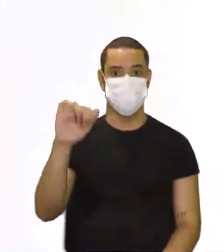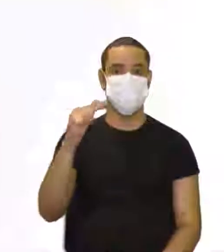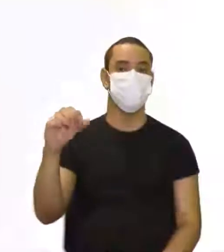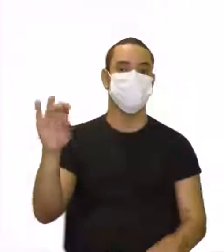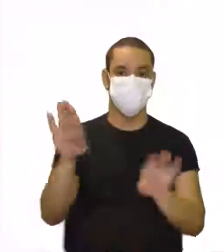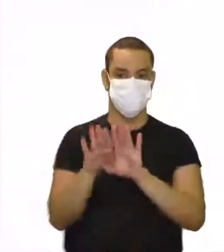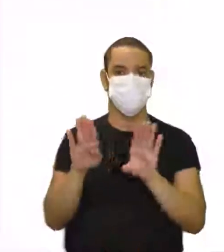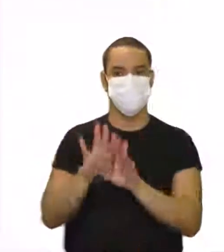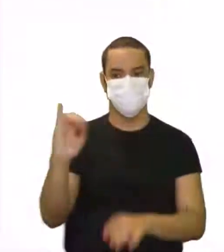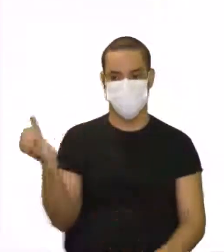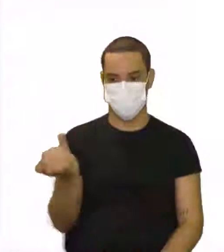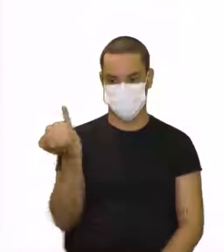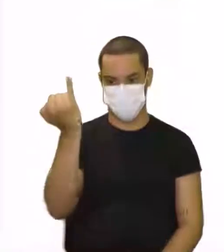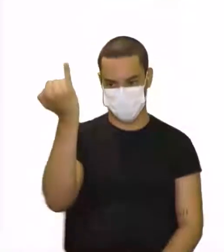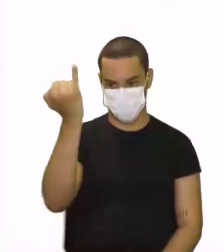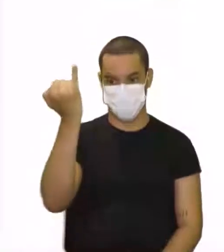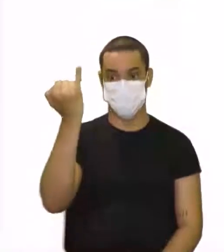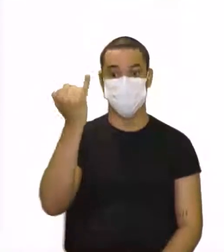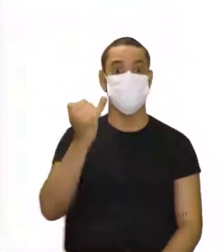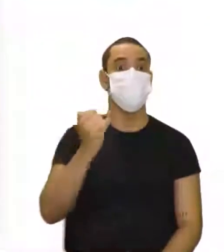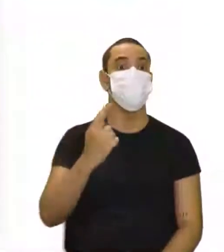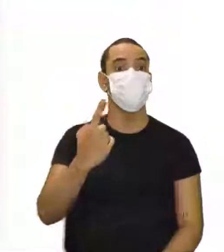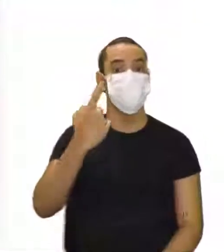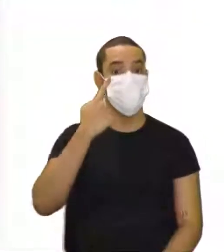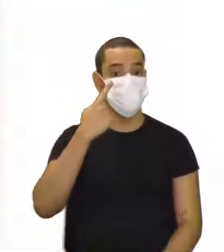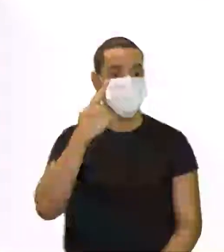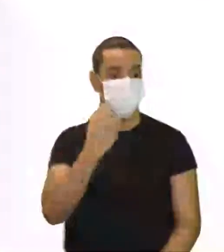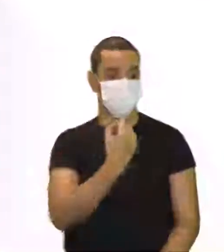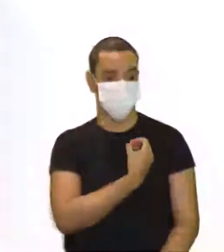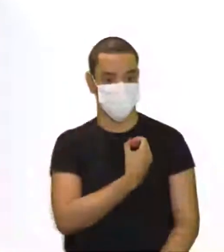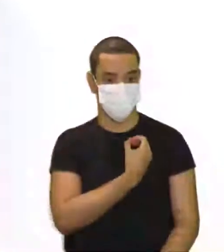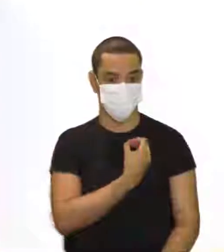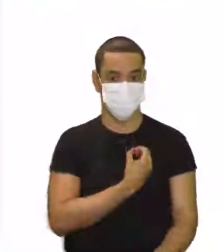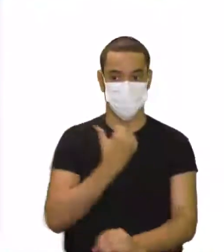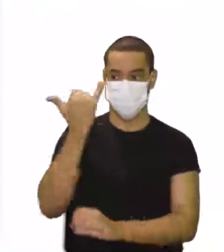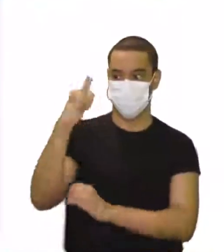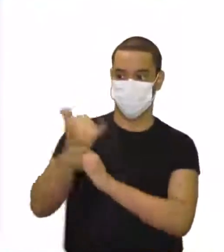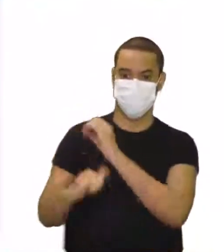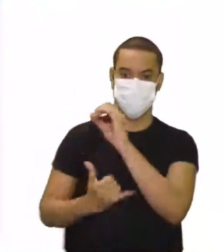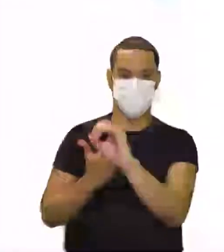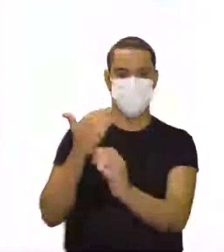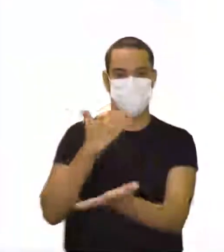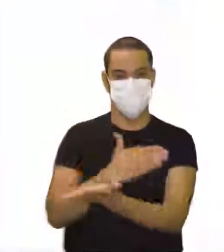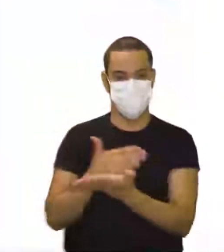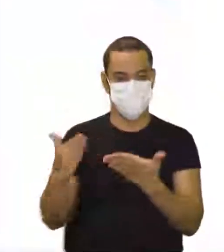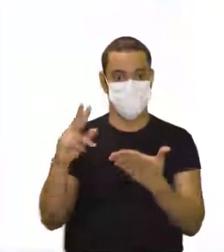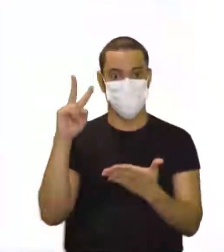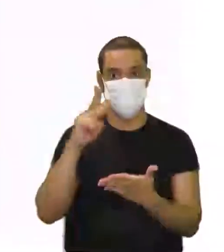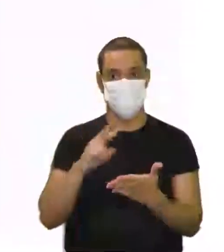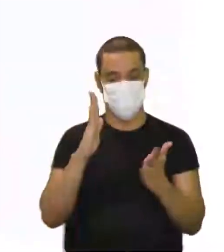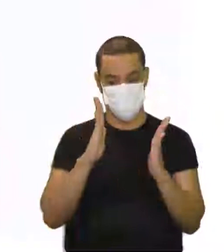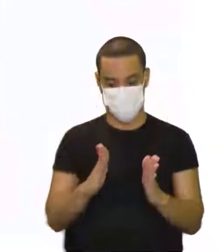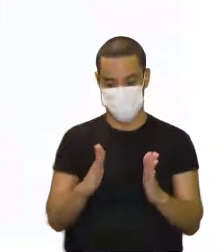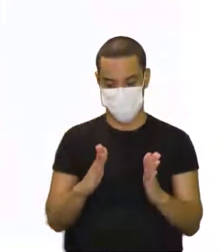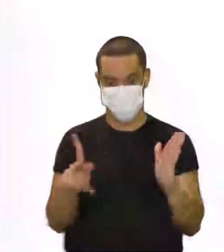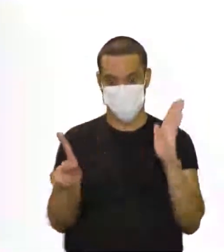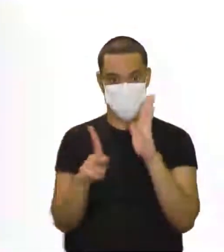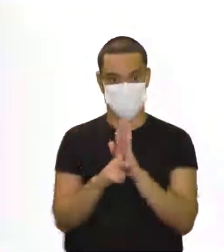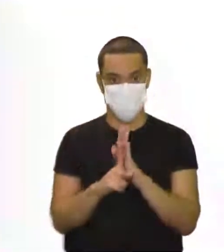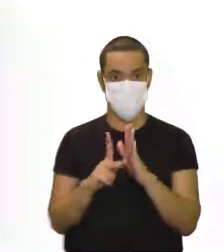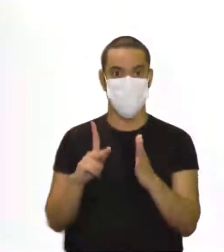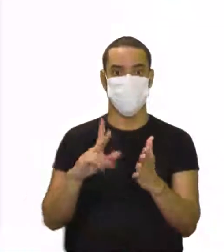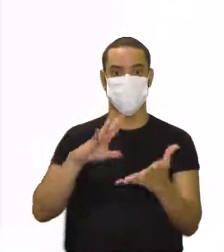importante. Observe como o número de satélites à vista a partir de um determinado ponto da superfície da